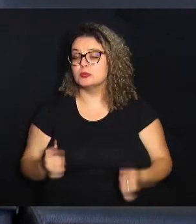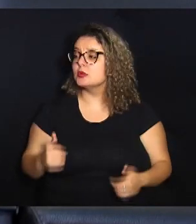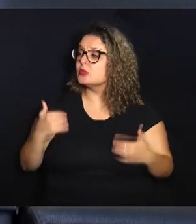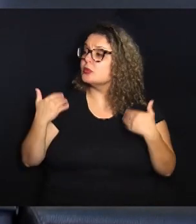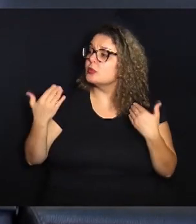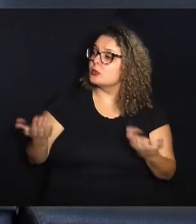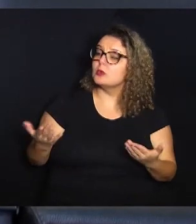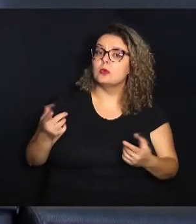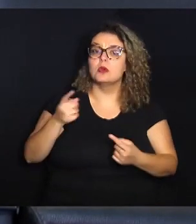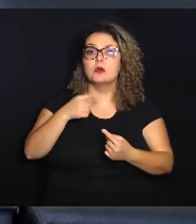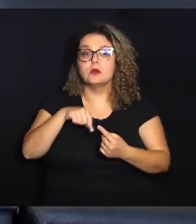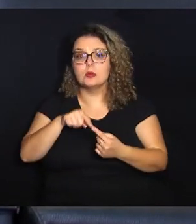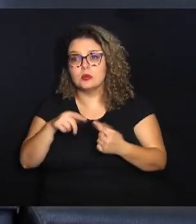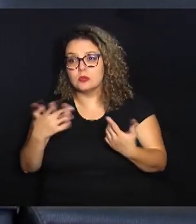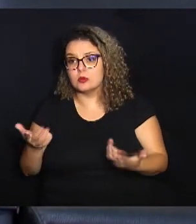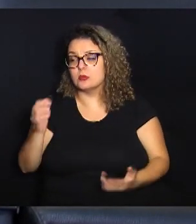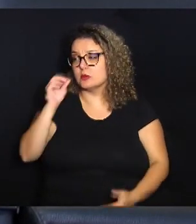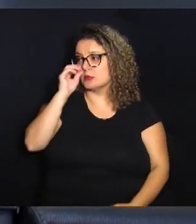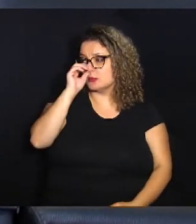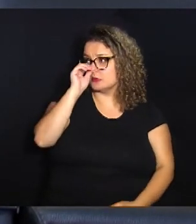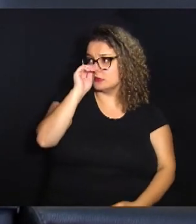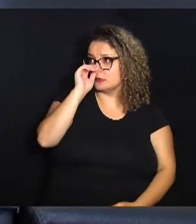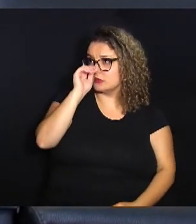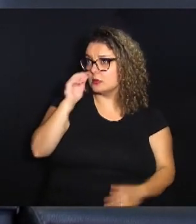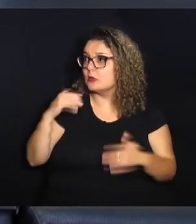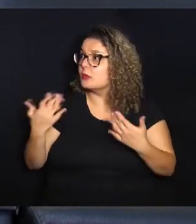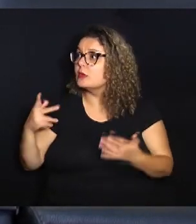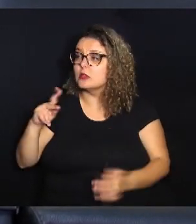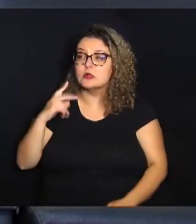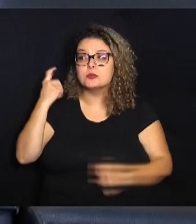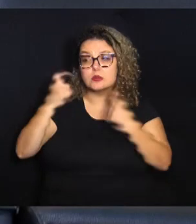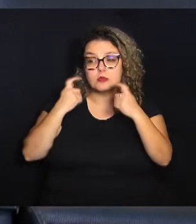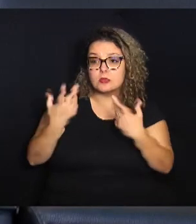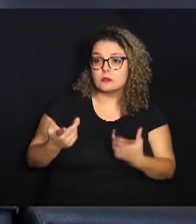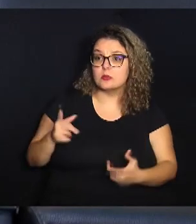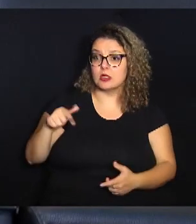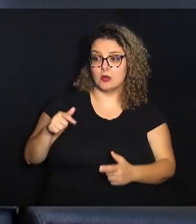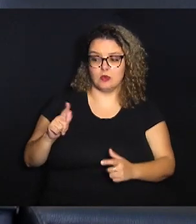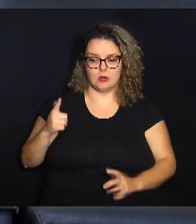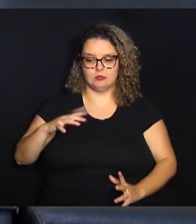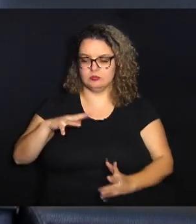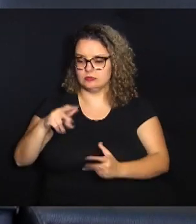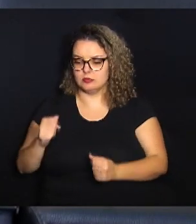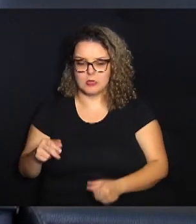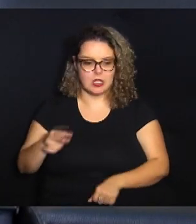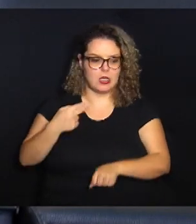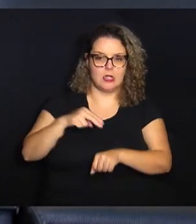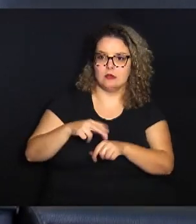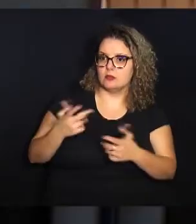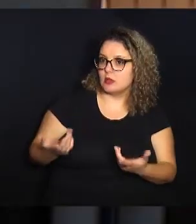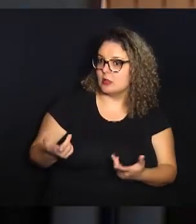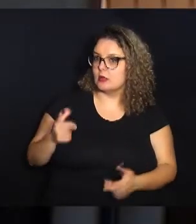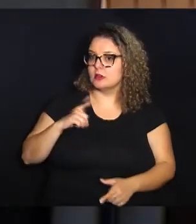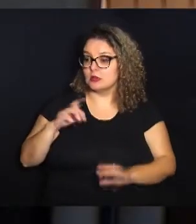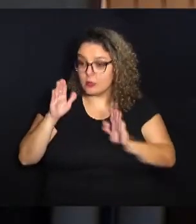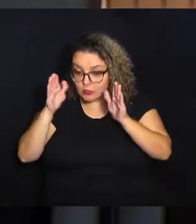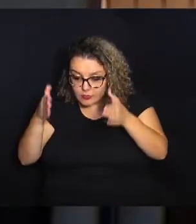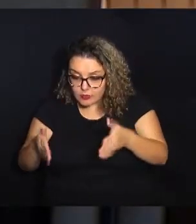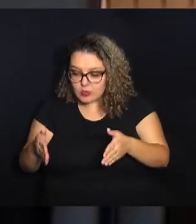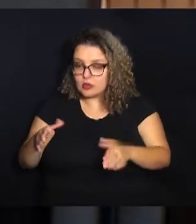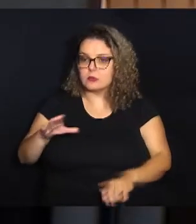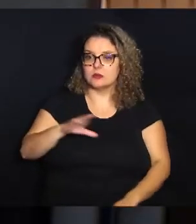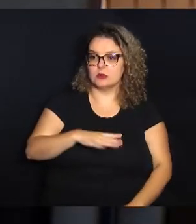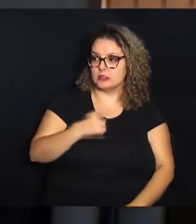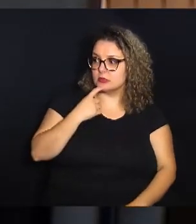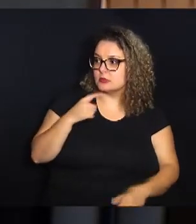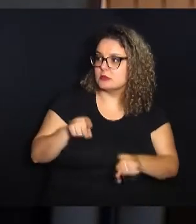são os objetivos? Qual que é a sua preocupação? Ela é global, ela é nacional? Tem o foco aqui na cidade de